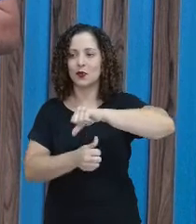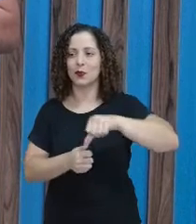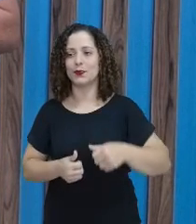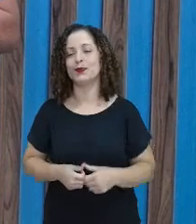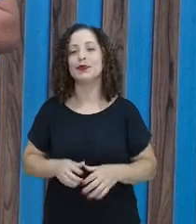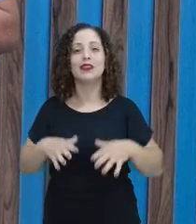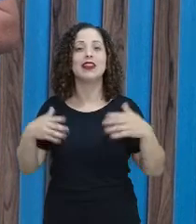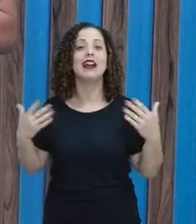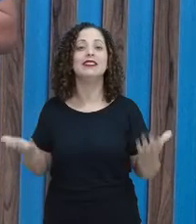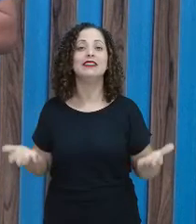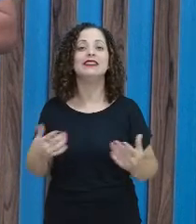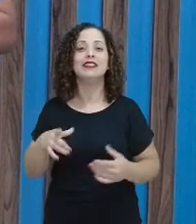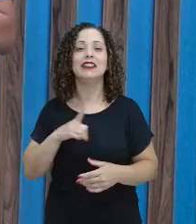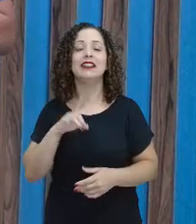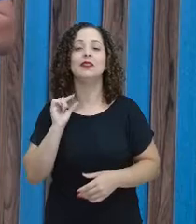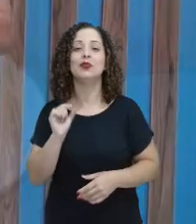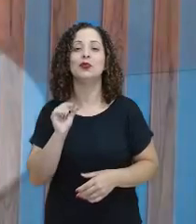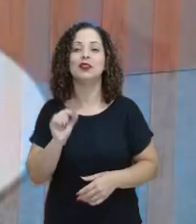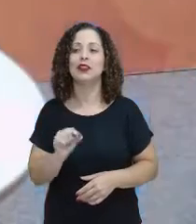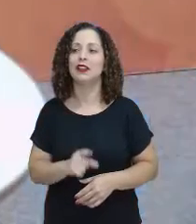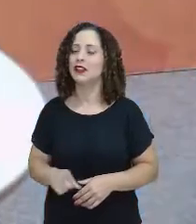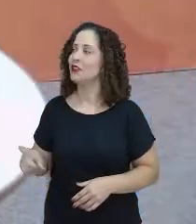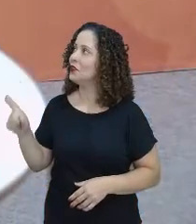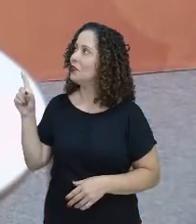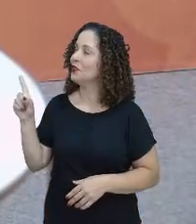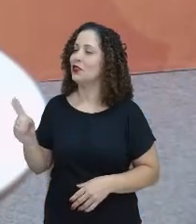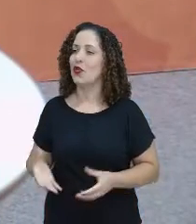só, eu trouxe aqui um ovinho